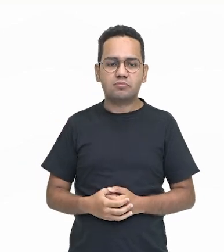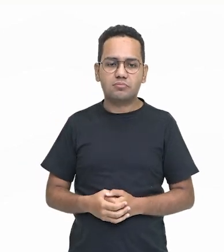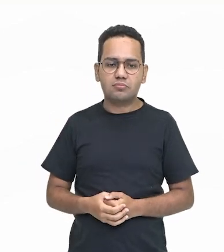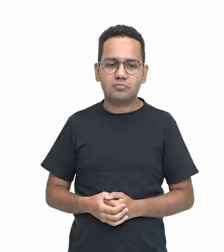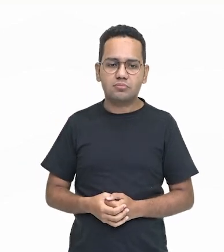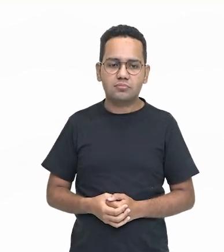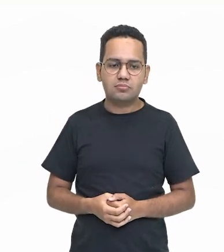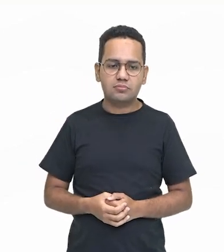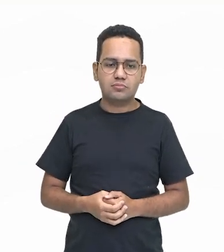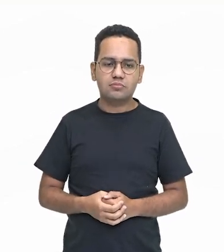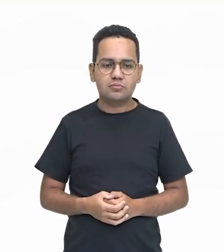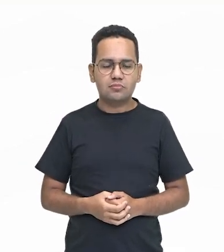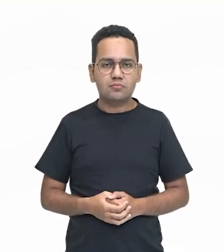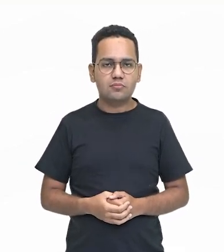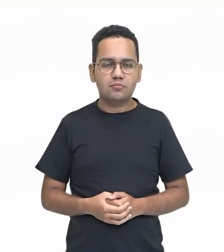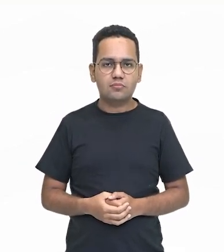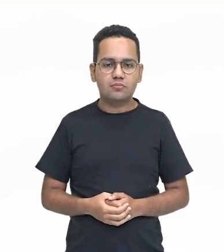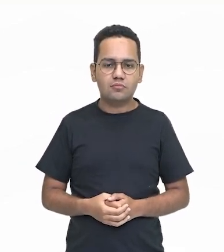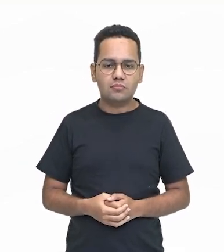watts hora.